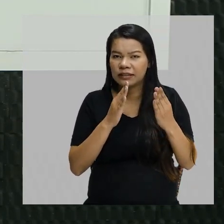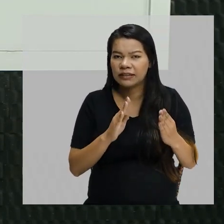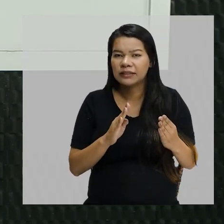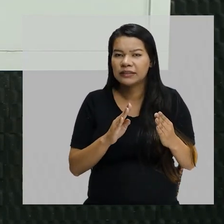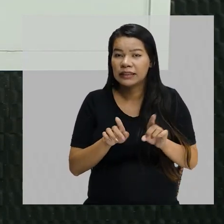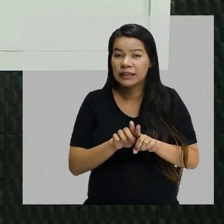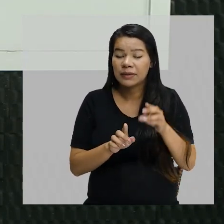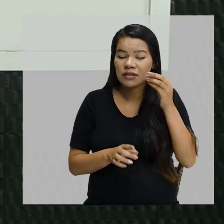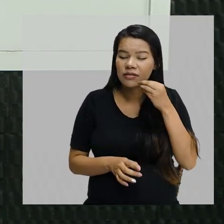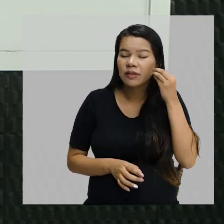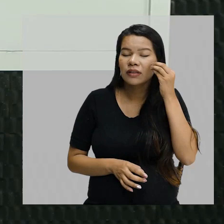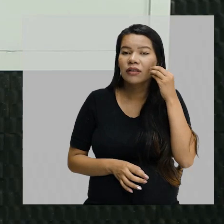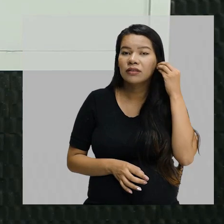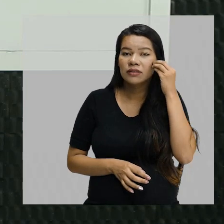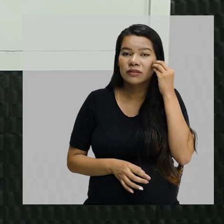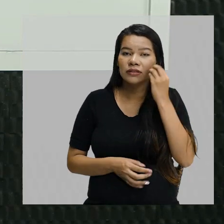de experimentação